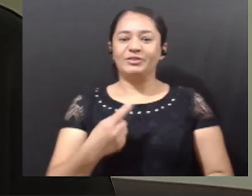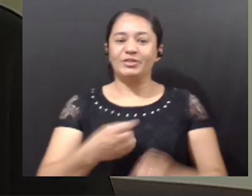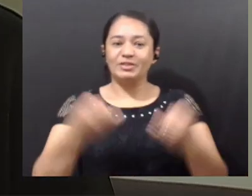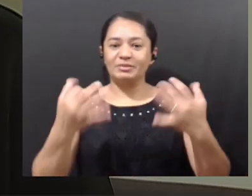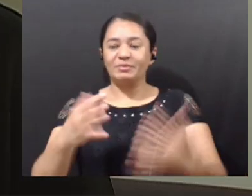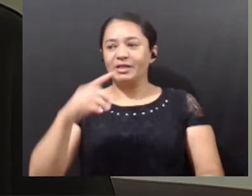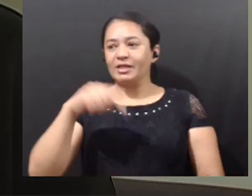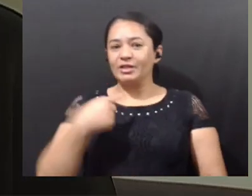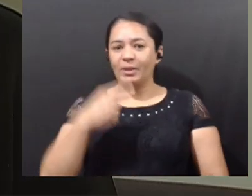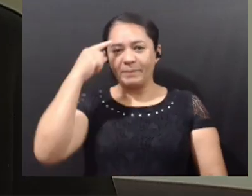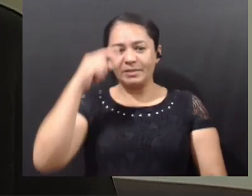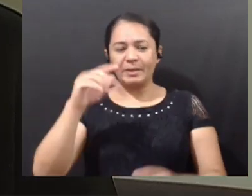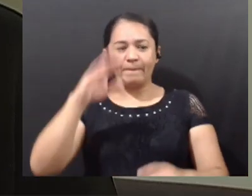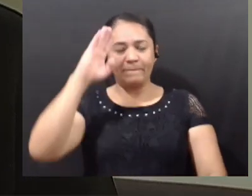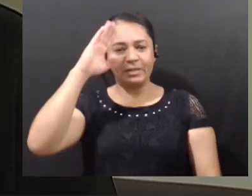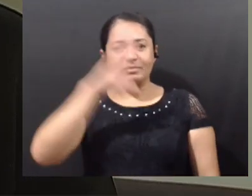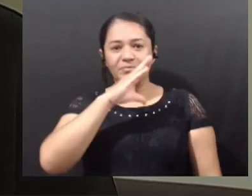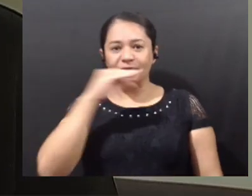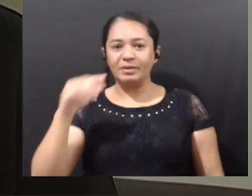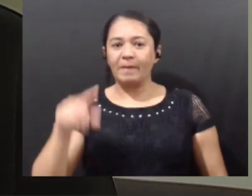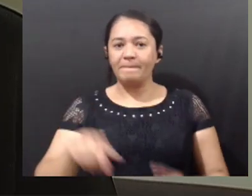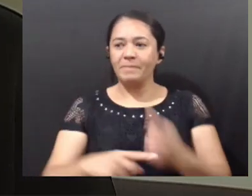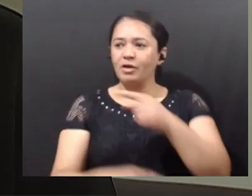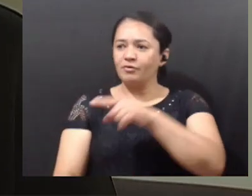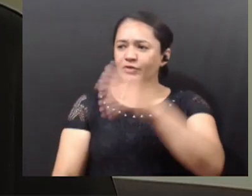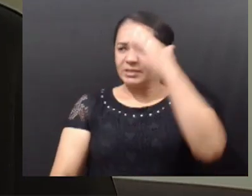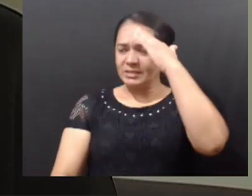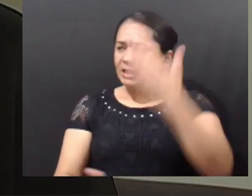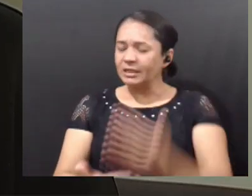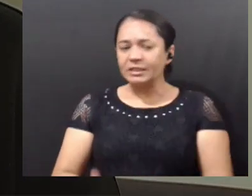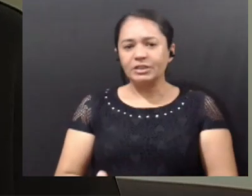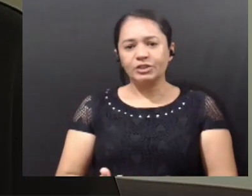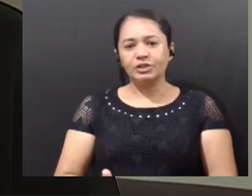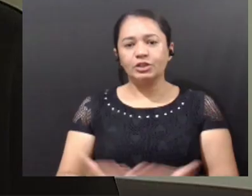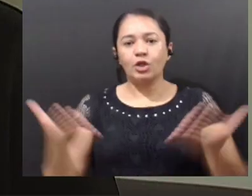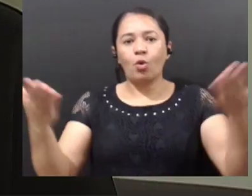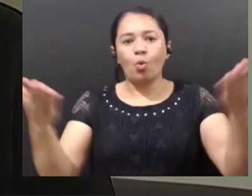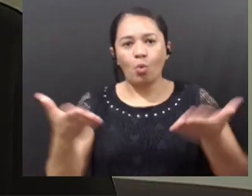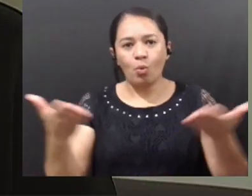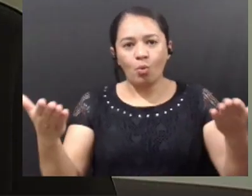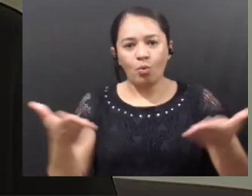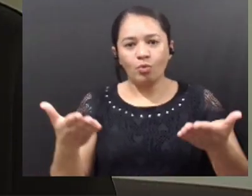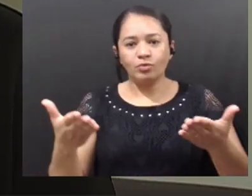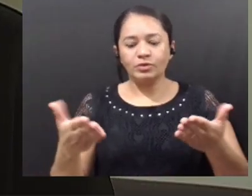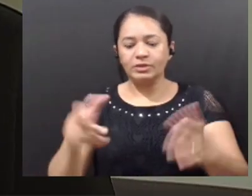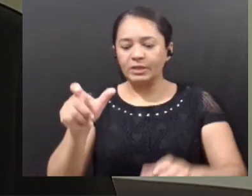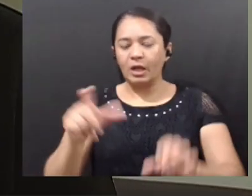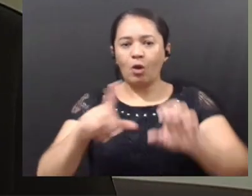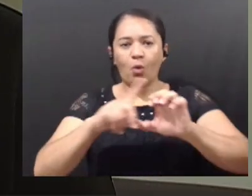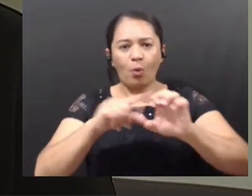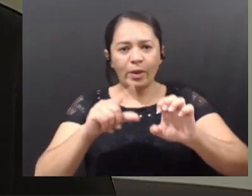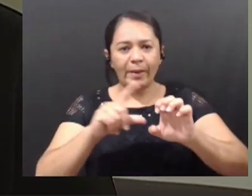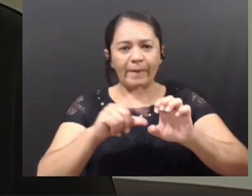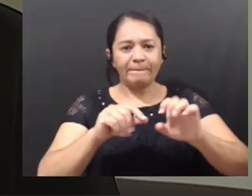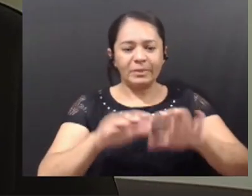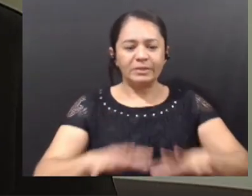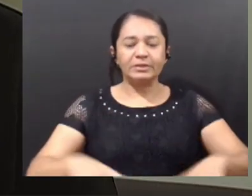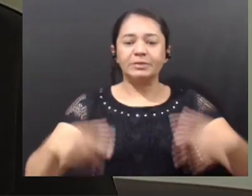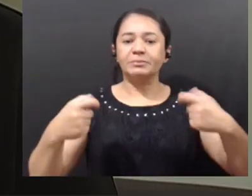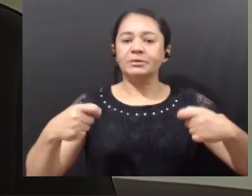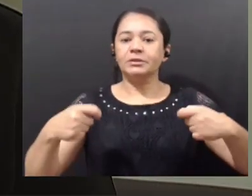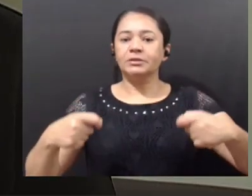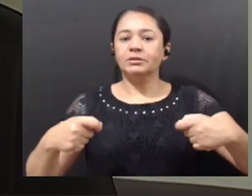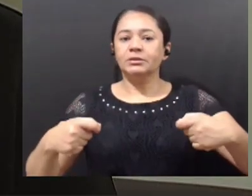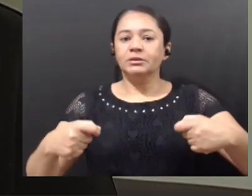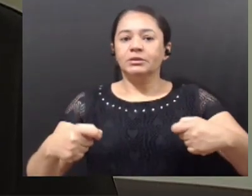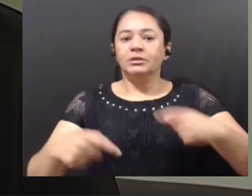adolescência, mas você acredita que hoje o empreendedorismo teria que ser uma matéria básica